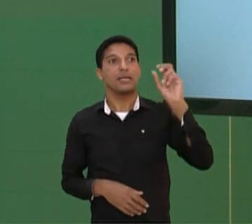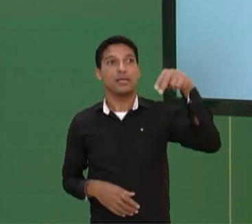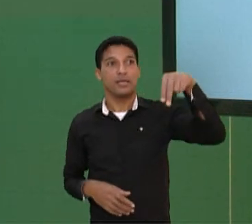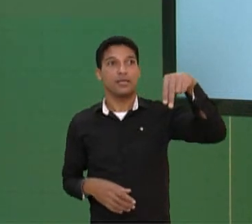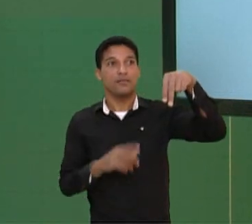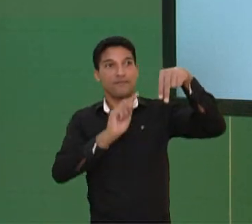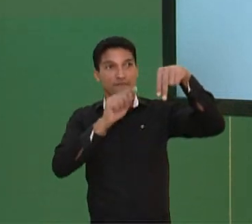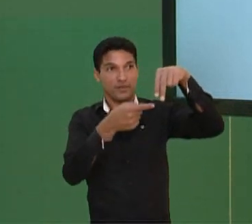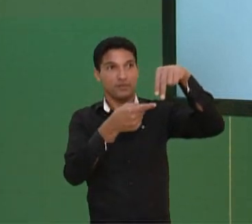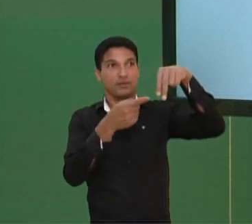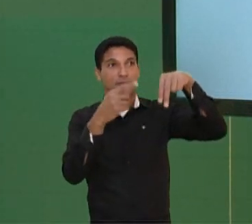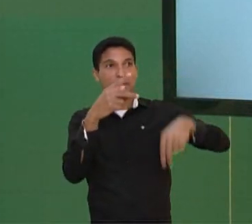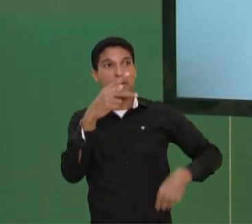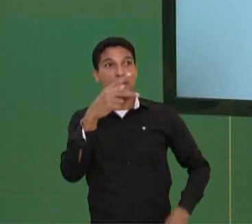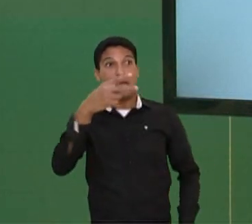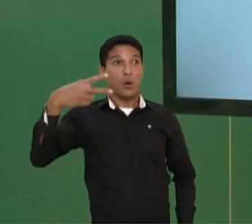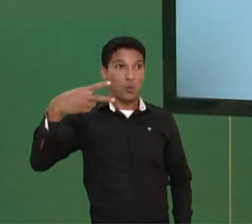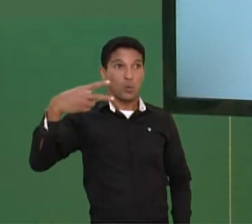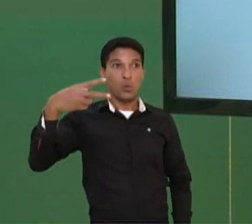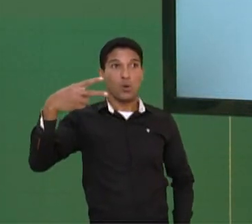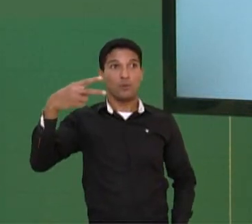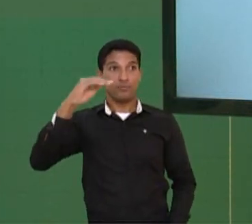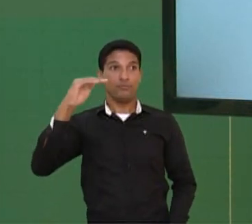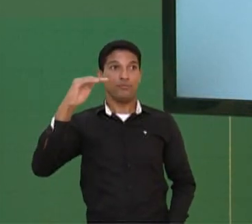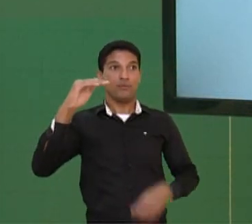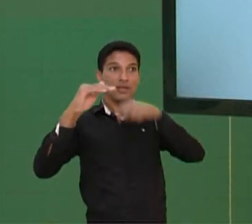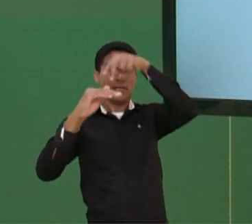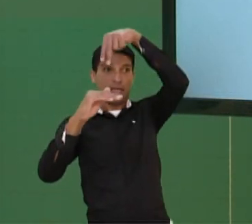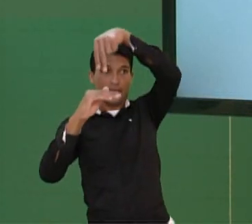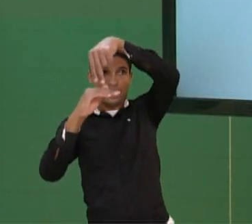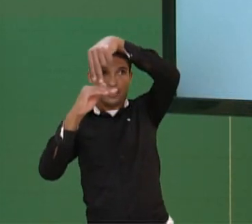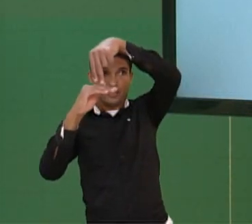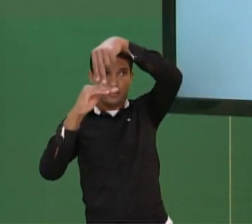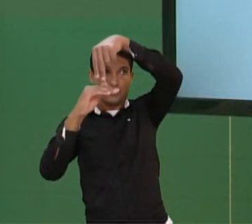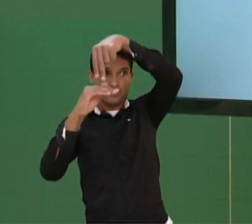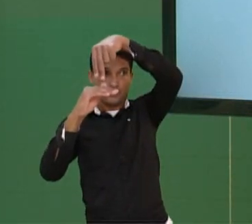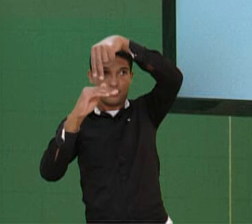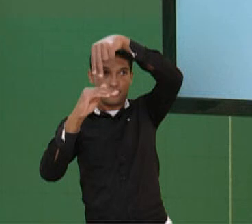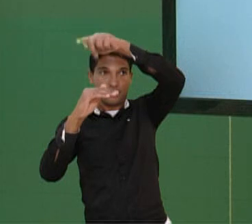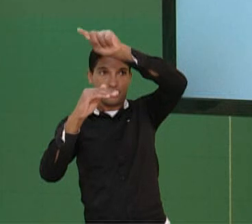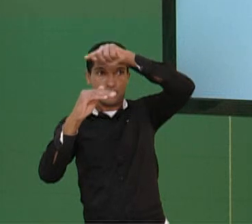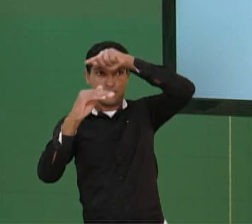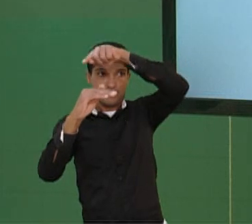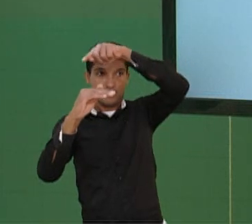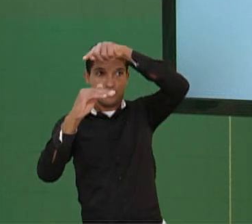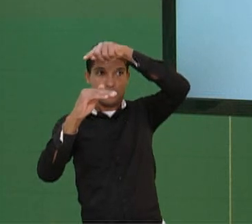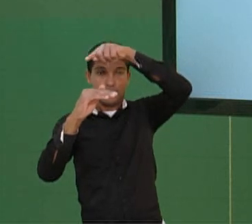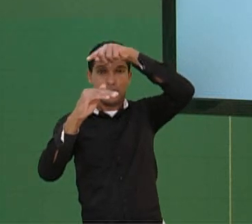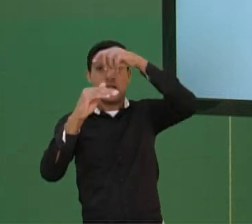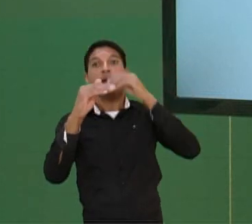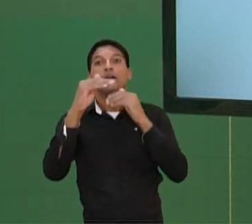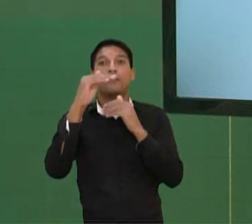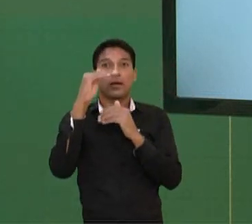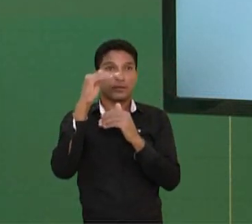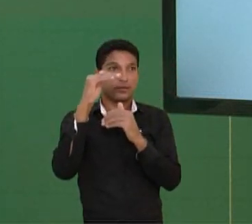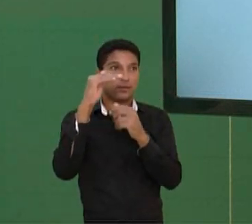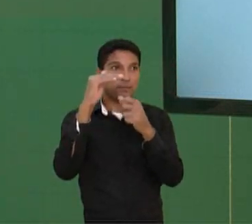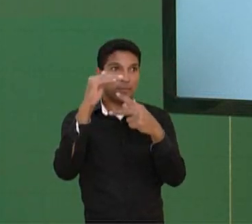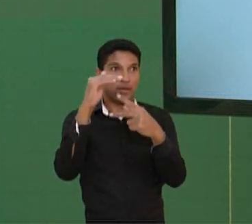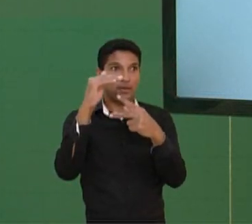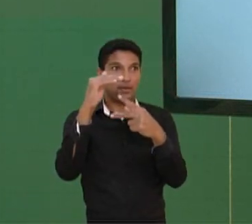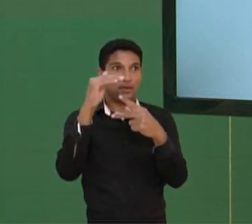vírgula P, é igual a N fatorial sobre P fatorial, N menos P